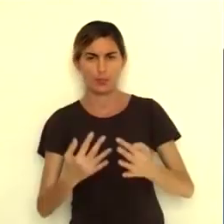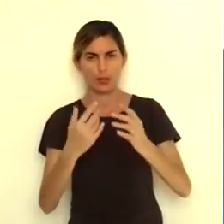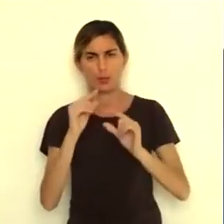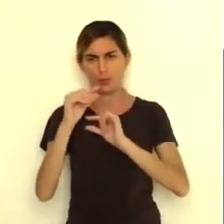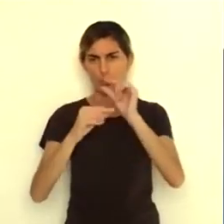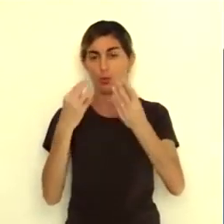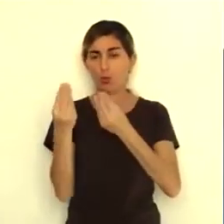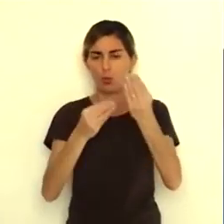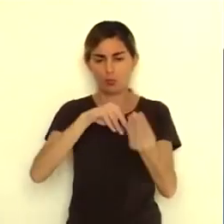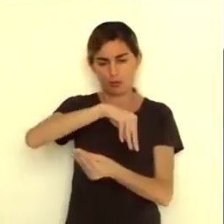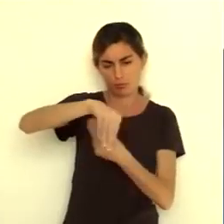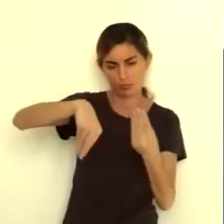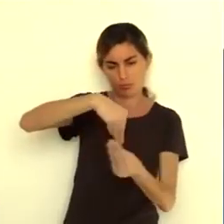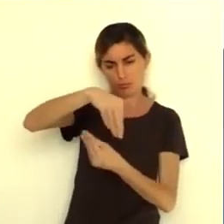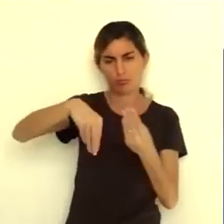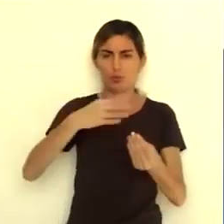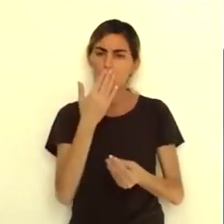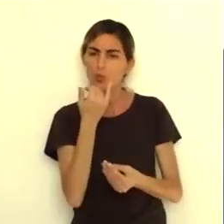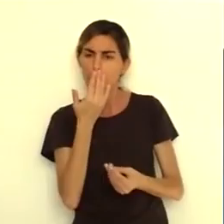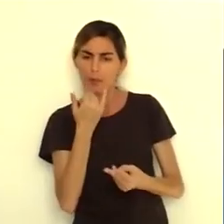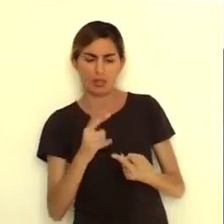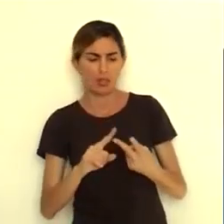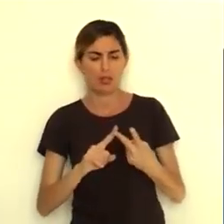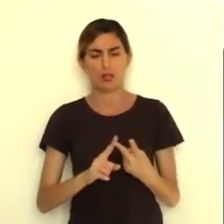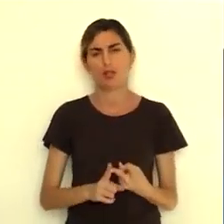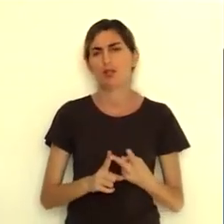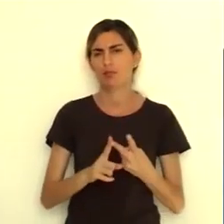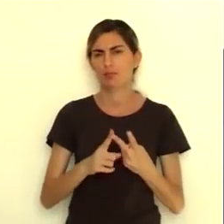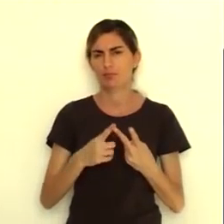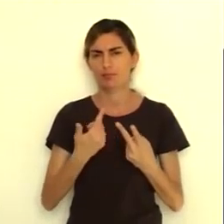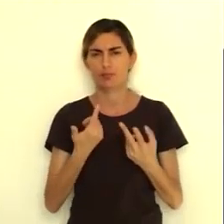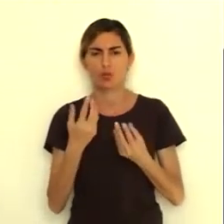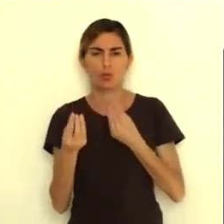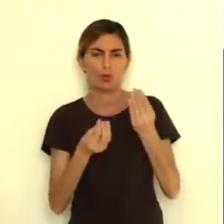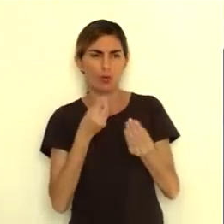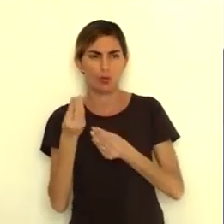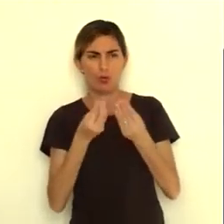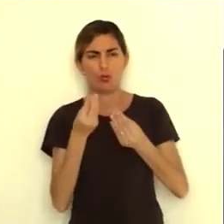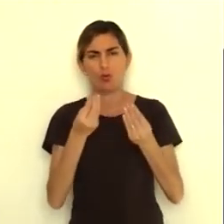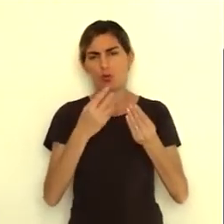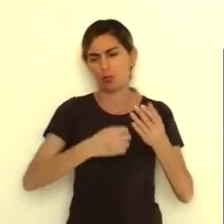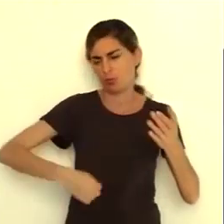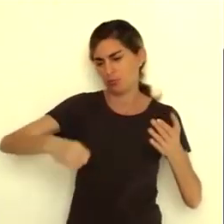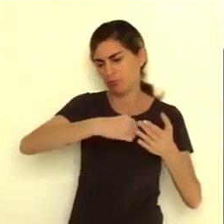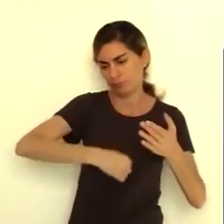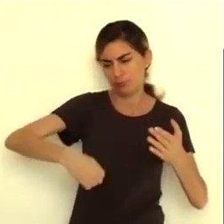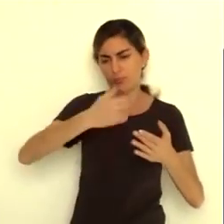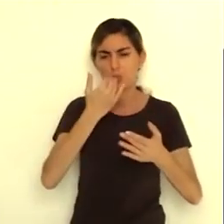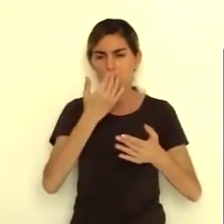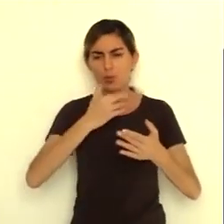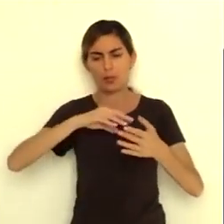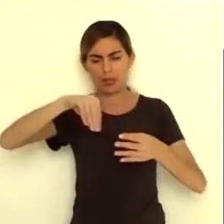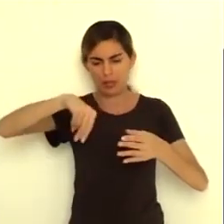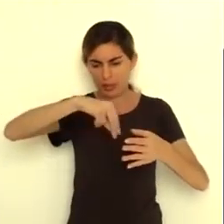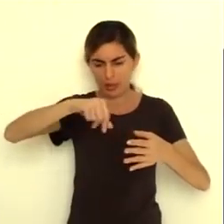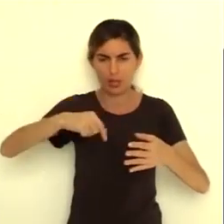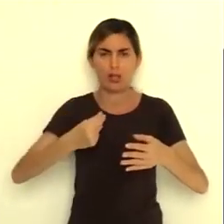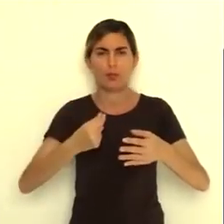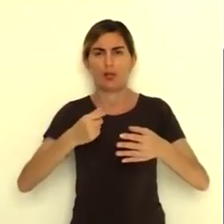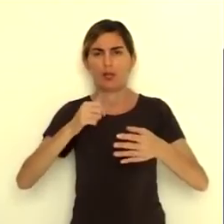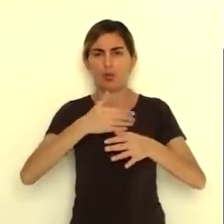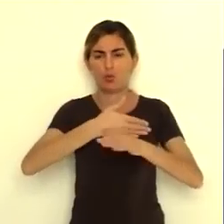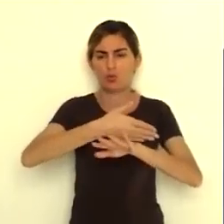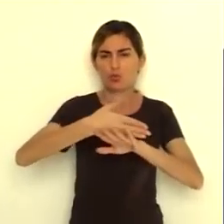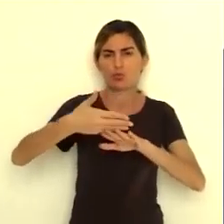traduz um pouco de como essa composição da alimentação está presente, não é? Na culinária, essa comida